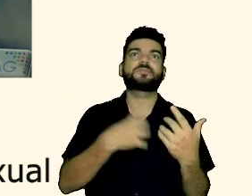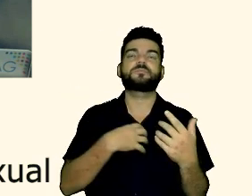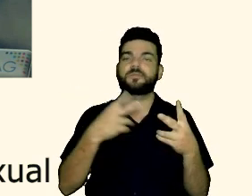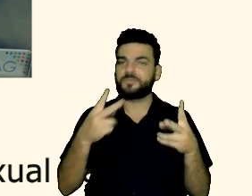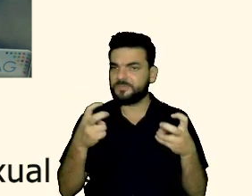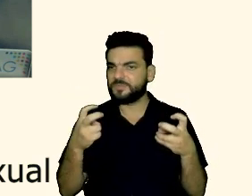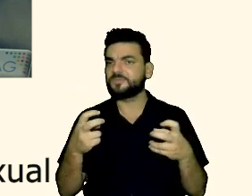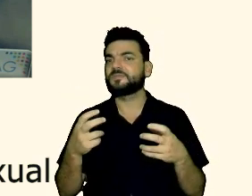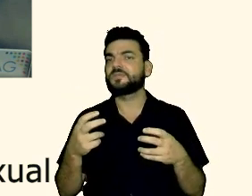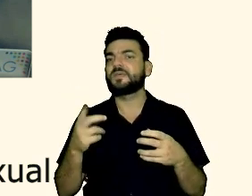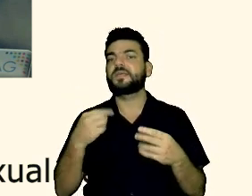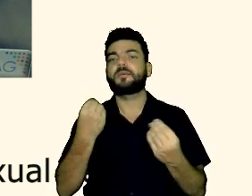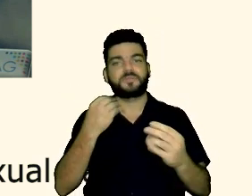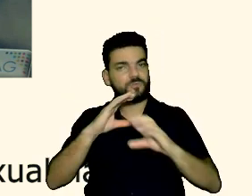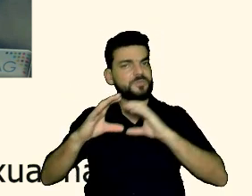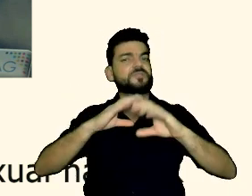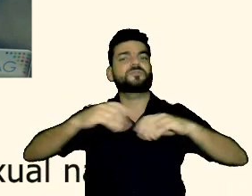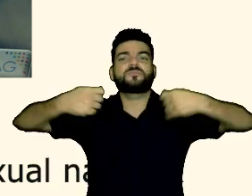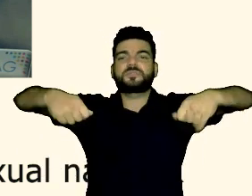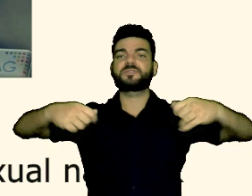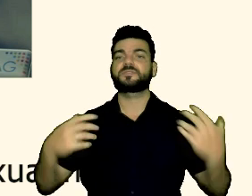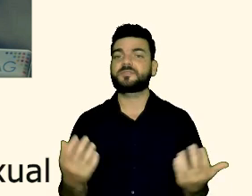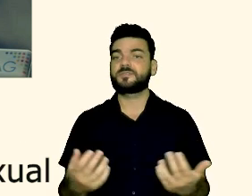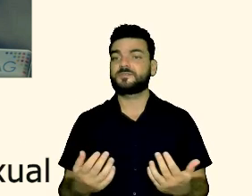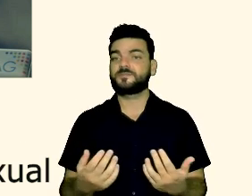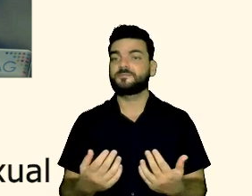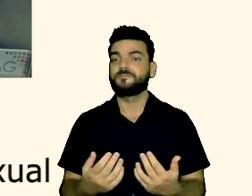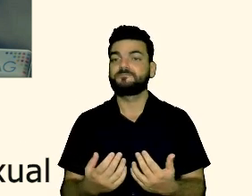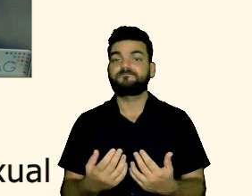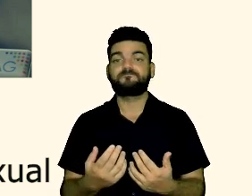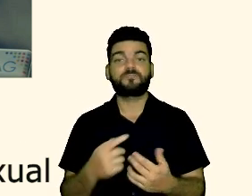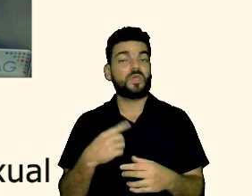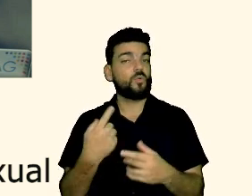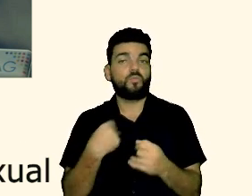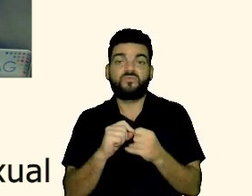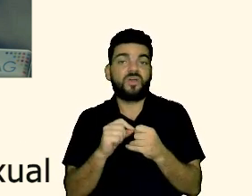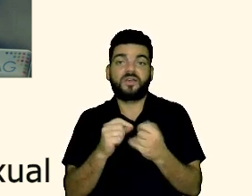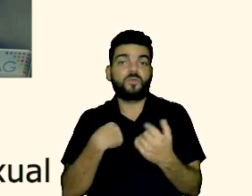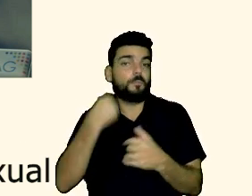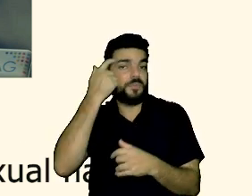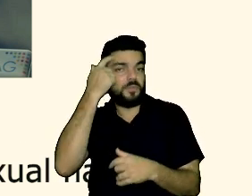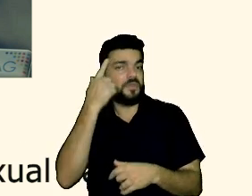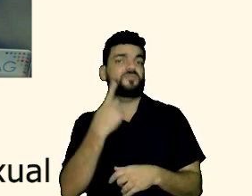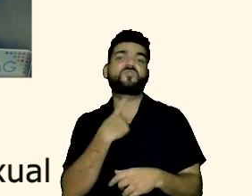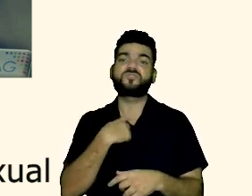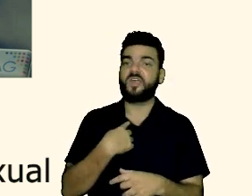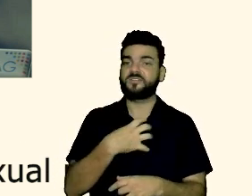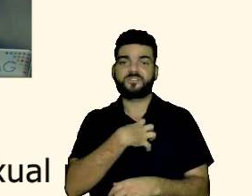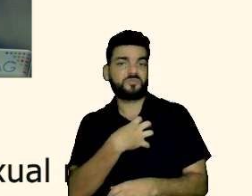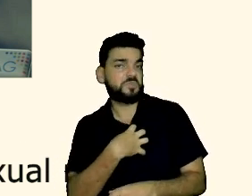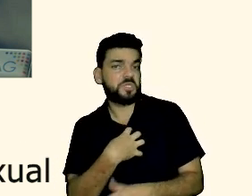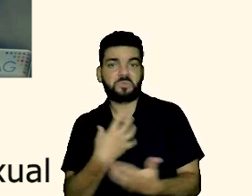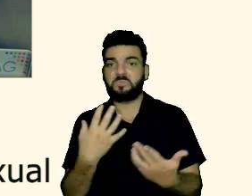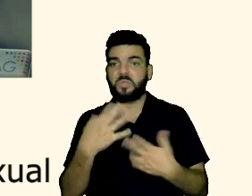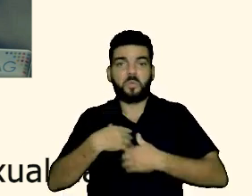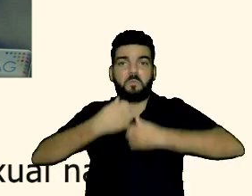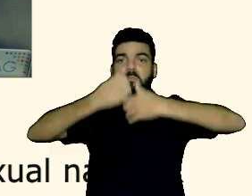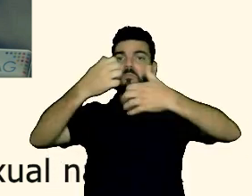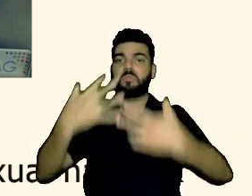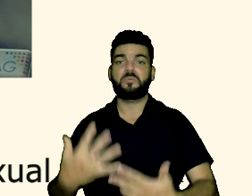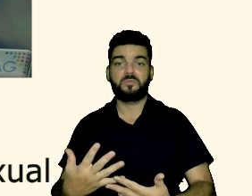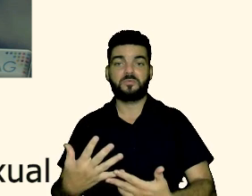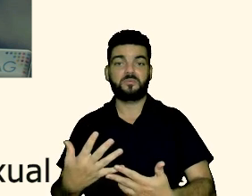que nós temos de expressar ideias, sentimentos, pensamentos através de um código comum, né? Utilizando